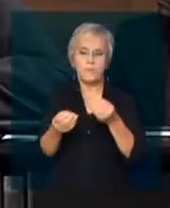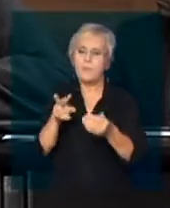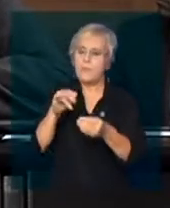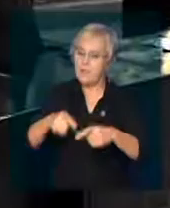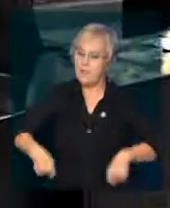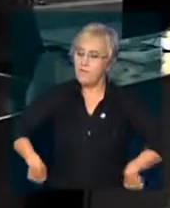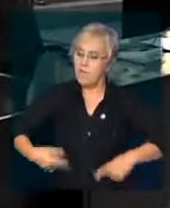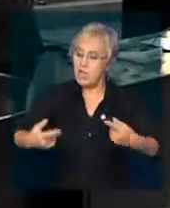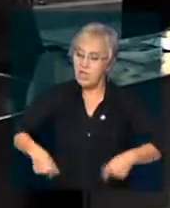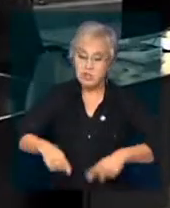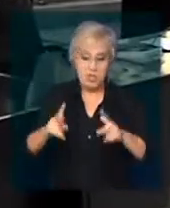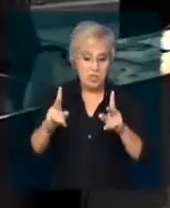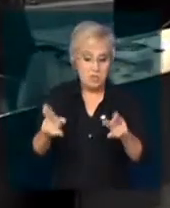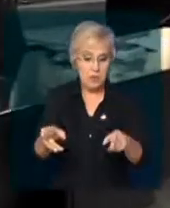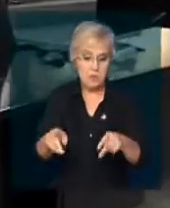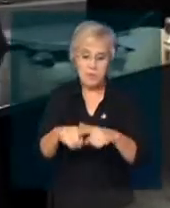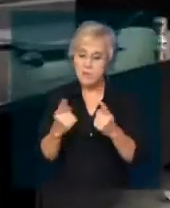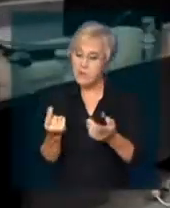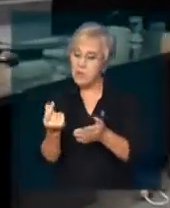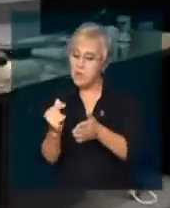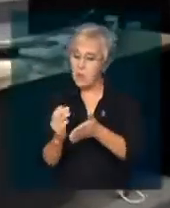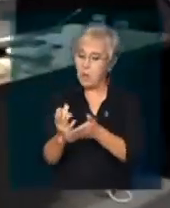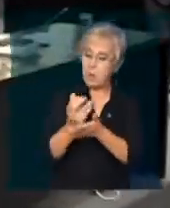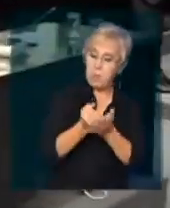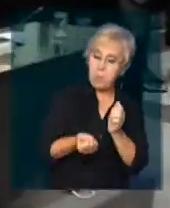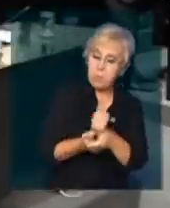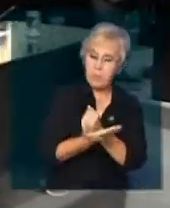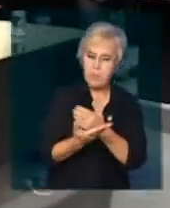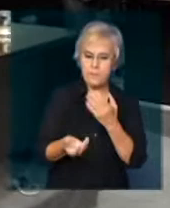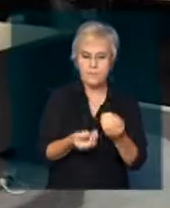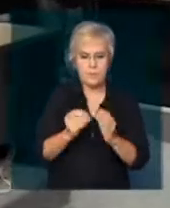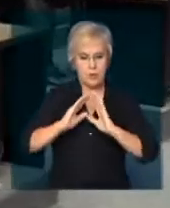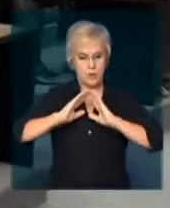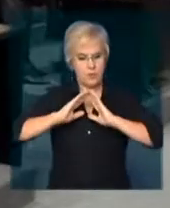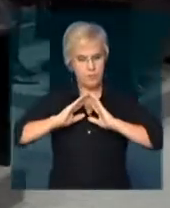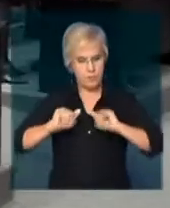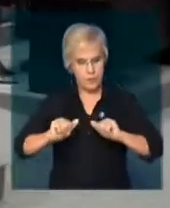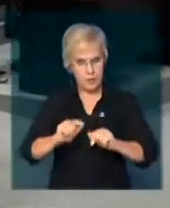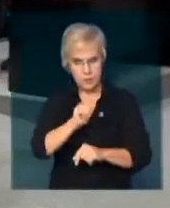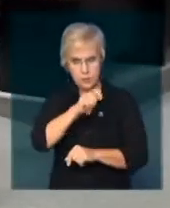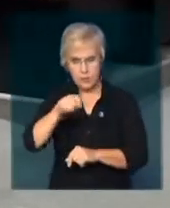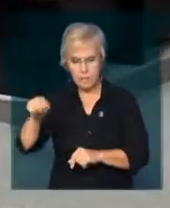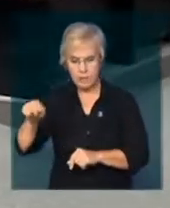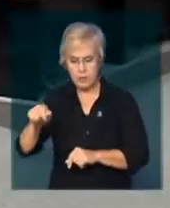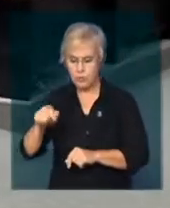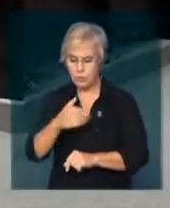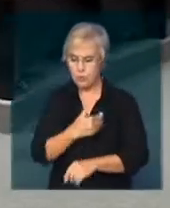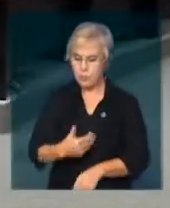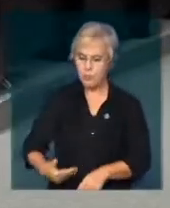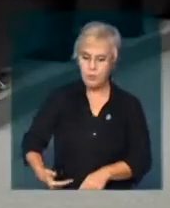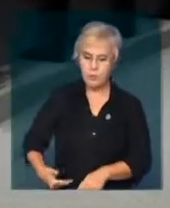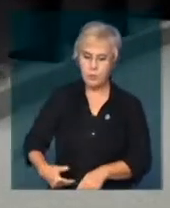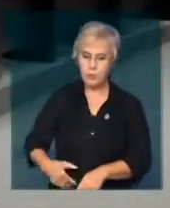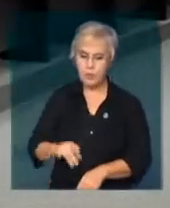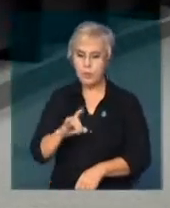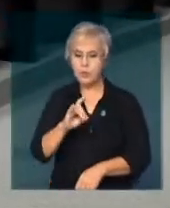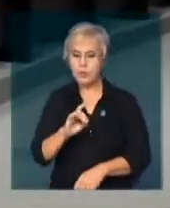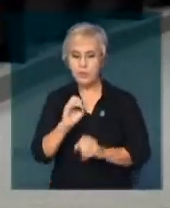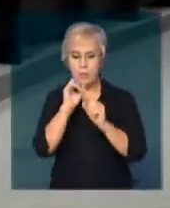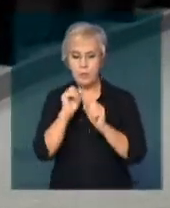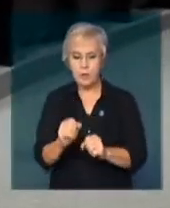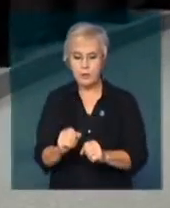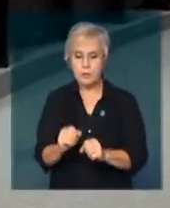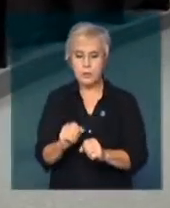do mesmo jeito e vai para o caixa 2. Então, o financiamento público só é cabível em uma única situação,